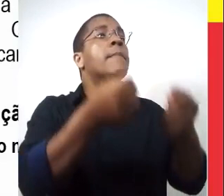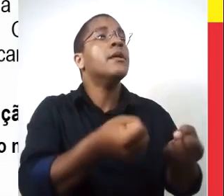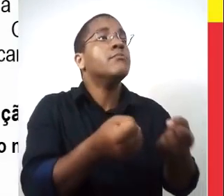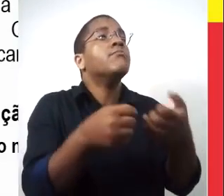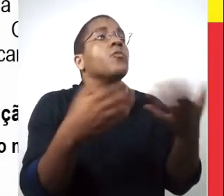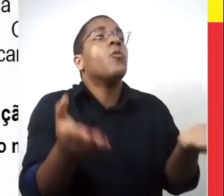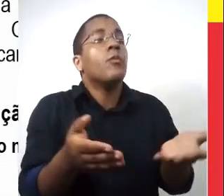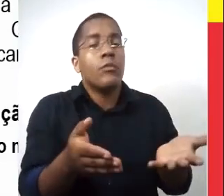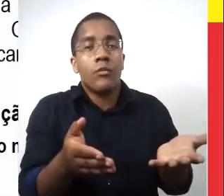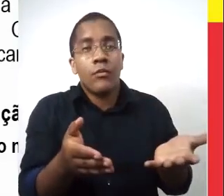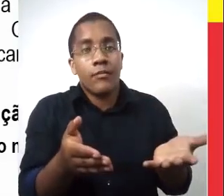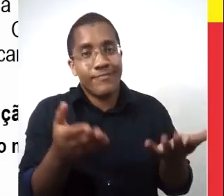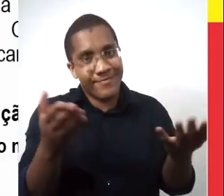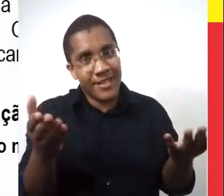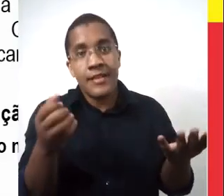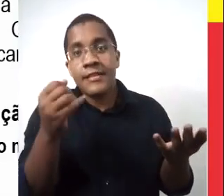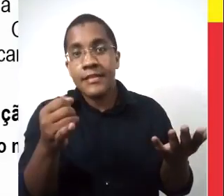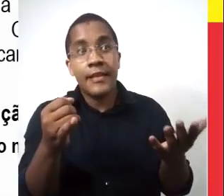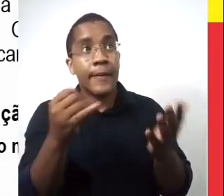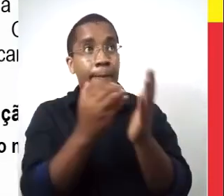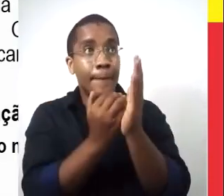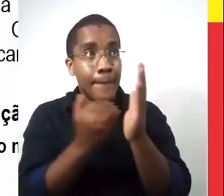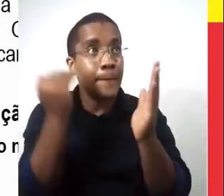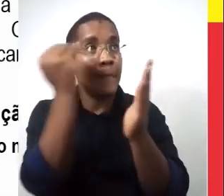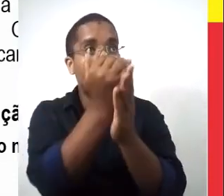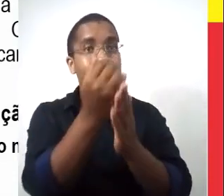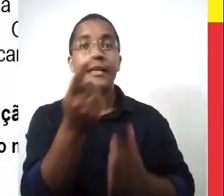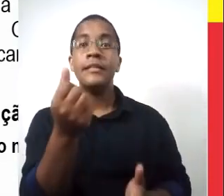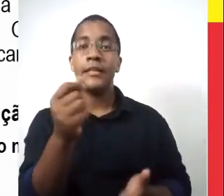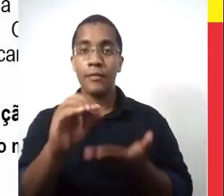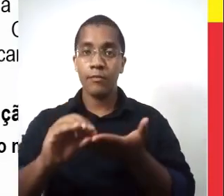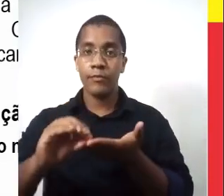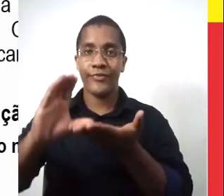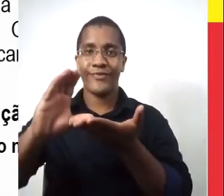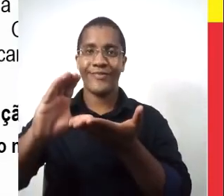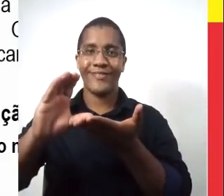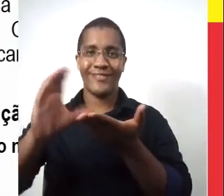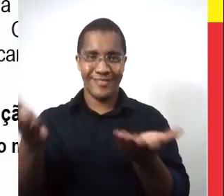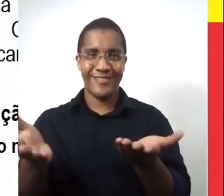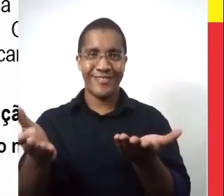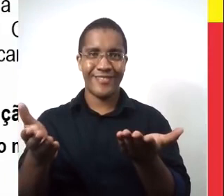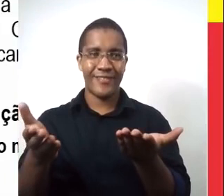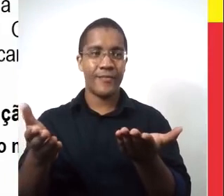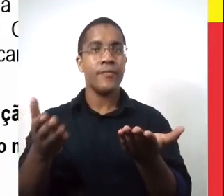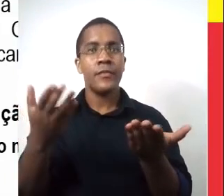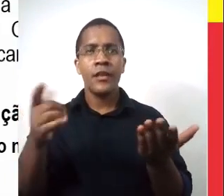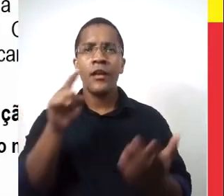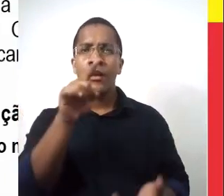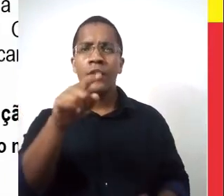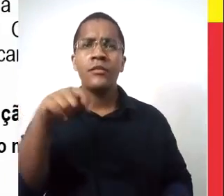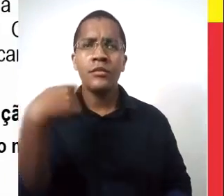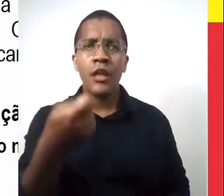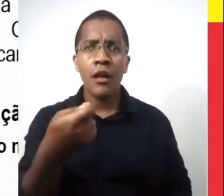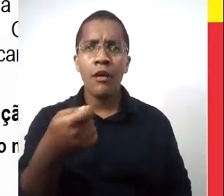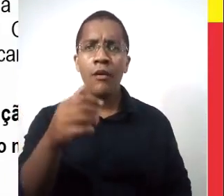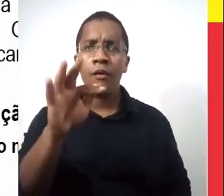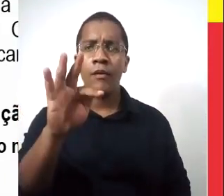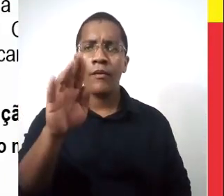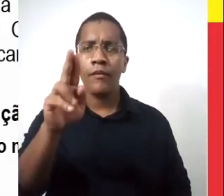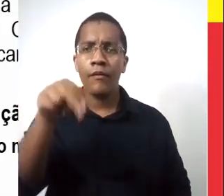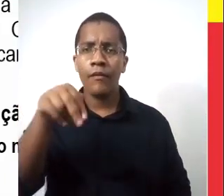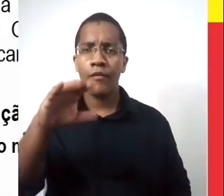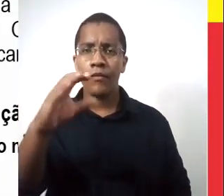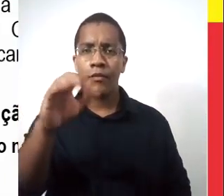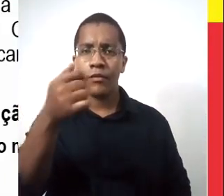maior preço. Então, ó, veja que isso aí já está construindo uma ideia de função. E